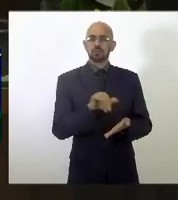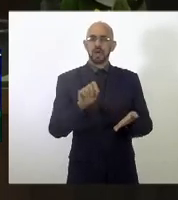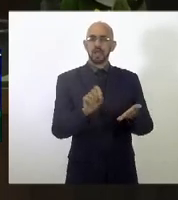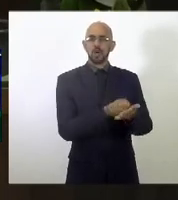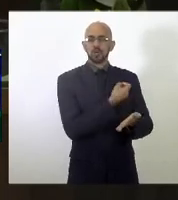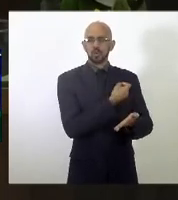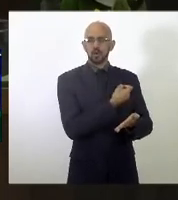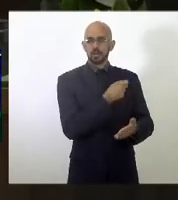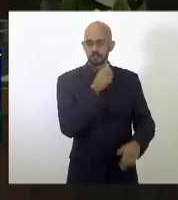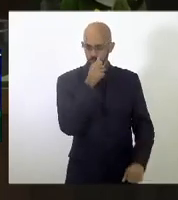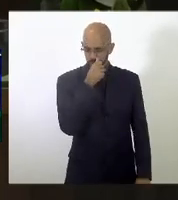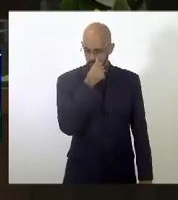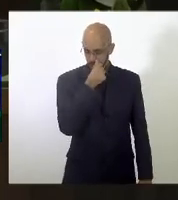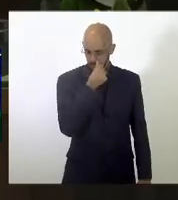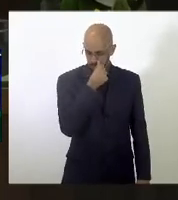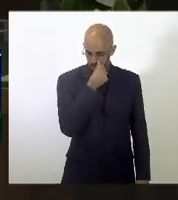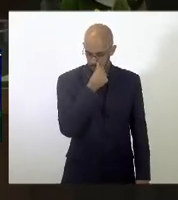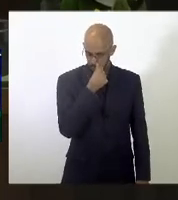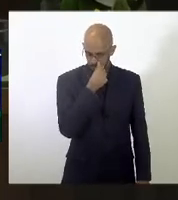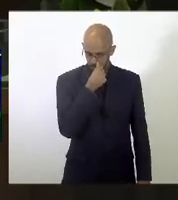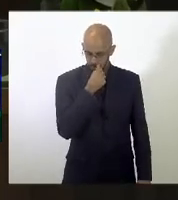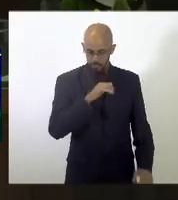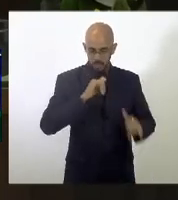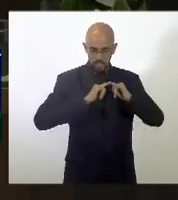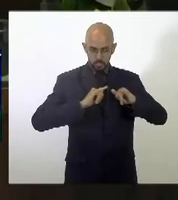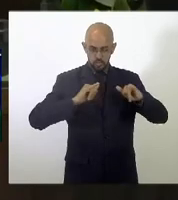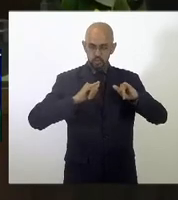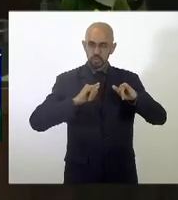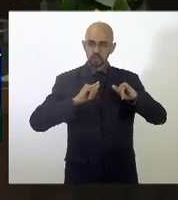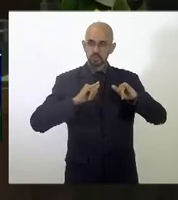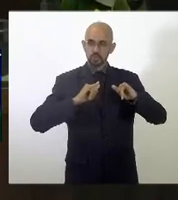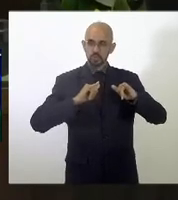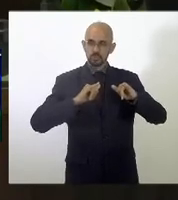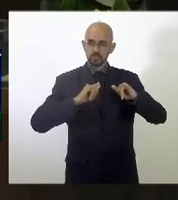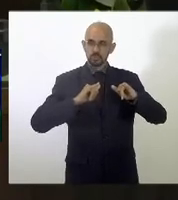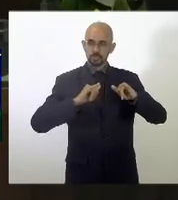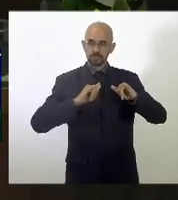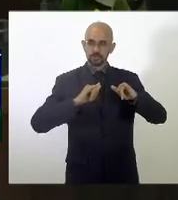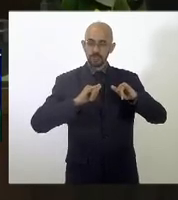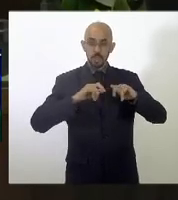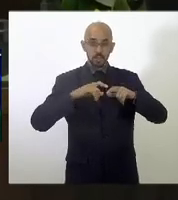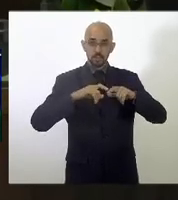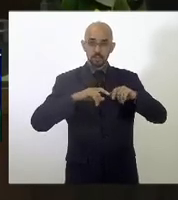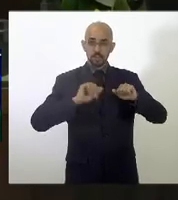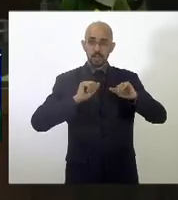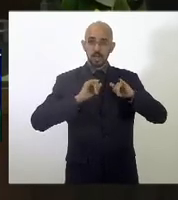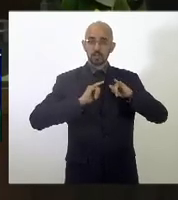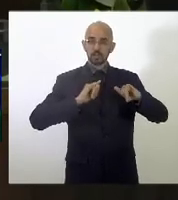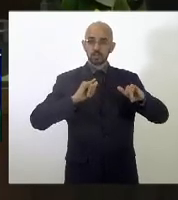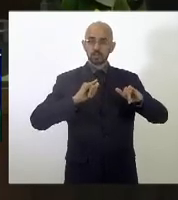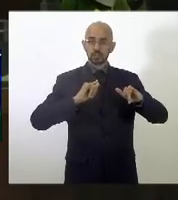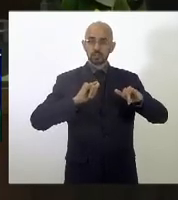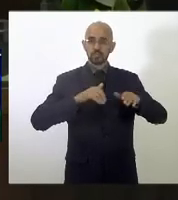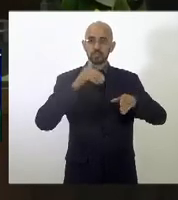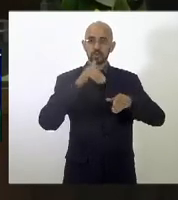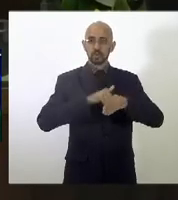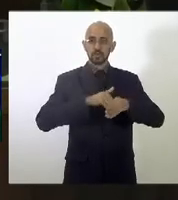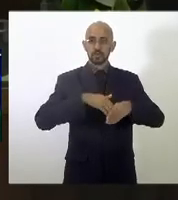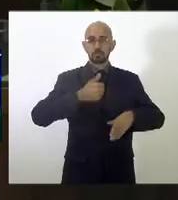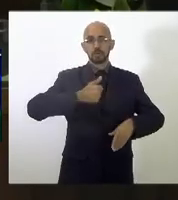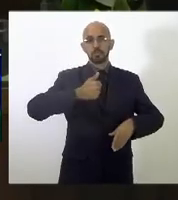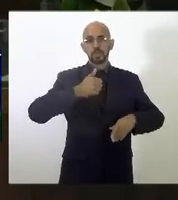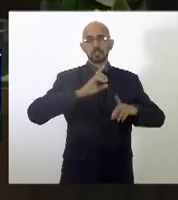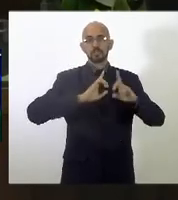autógrafo. Declaração de voto, presidente. Anuncio. No final da pauta, declaração. Em votação, em primeira discussão, projeto